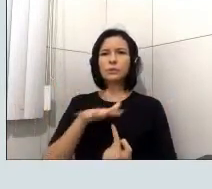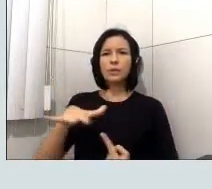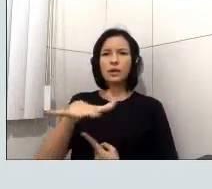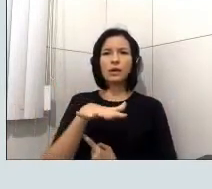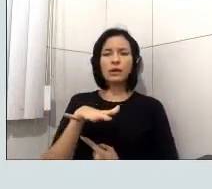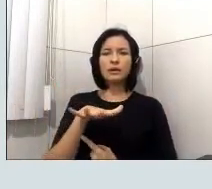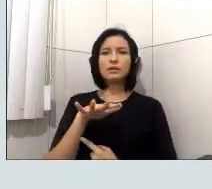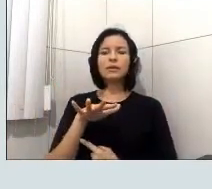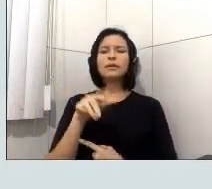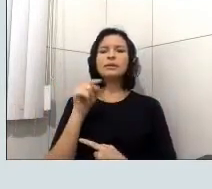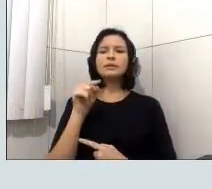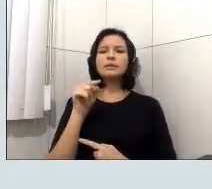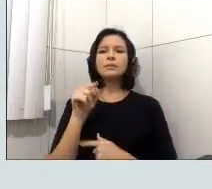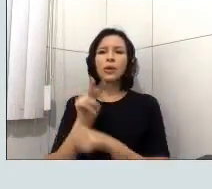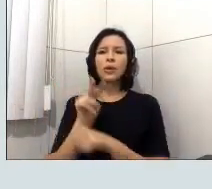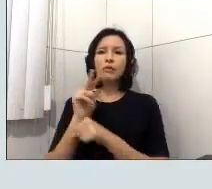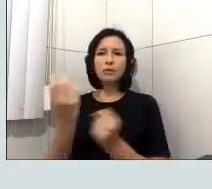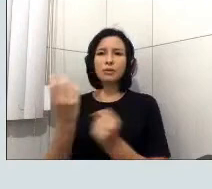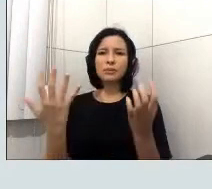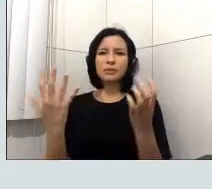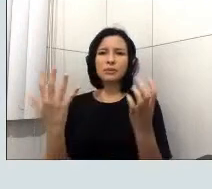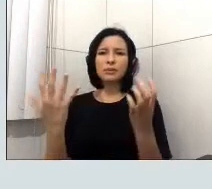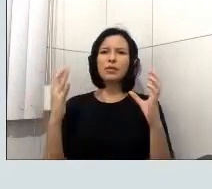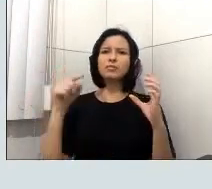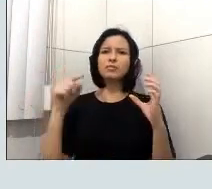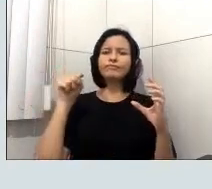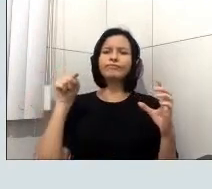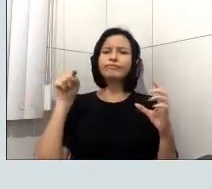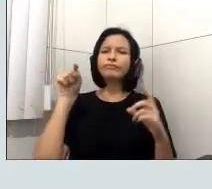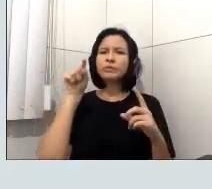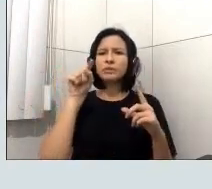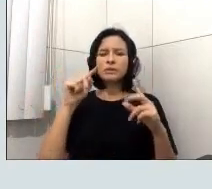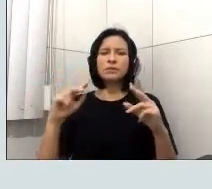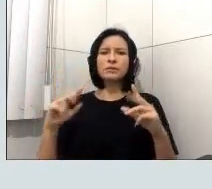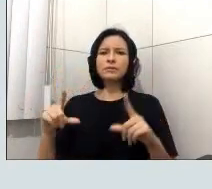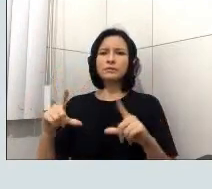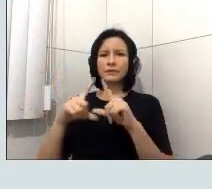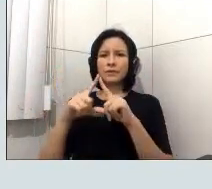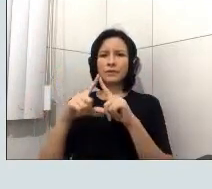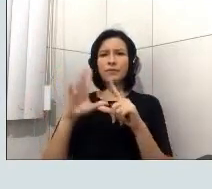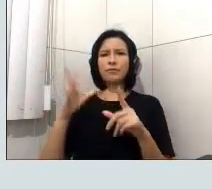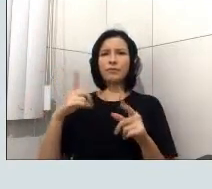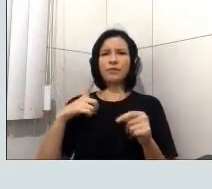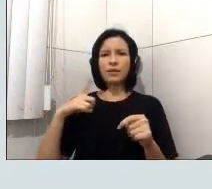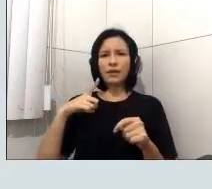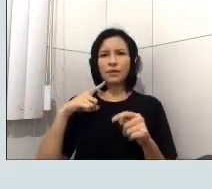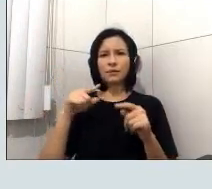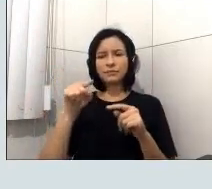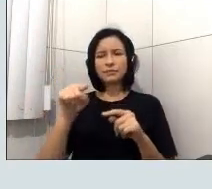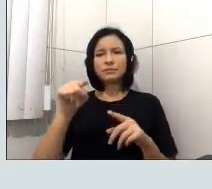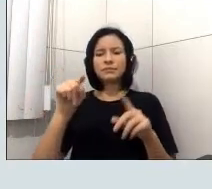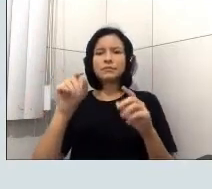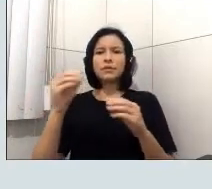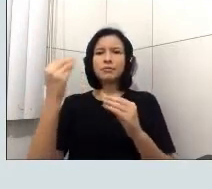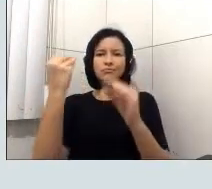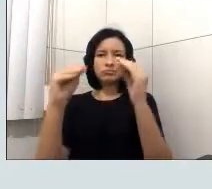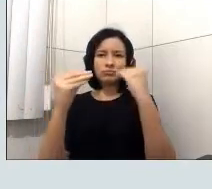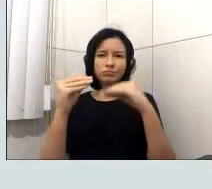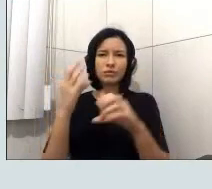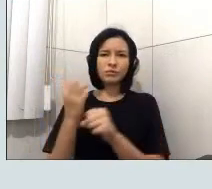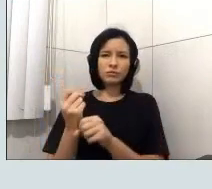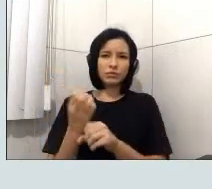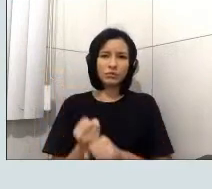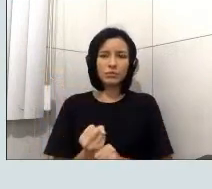com forma triangular. Para tanto, foi feito um mapa com as seguintes anotações. Sabendo que a